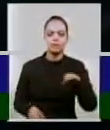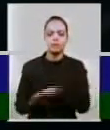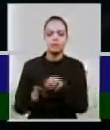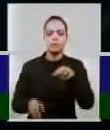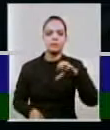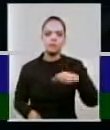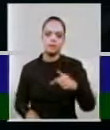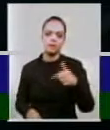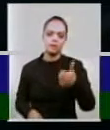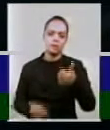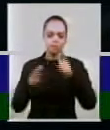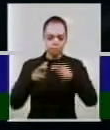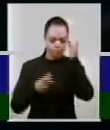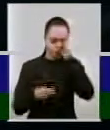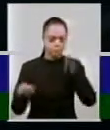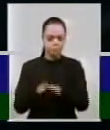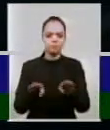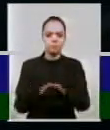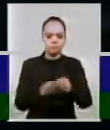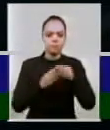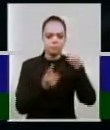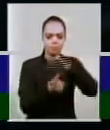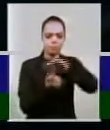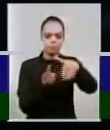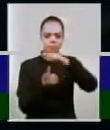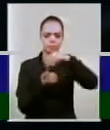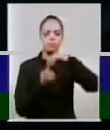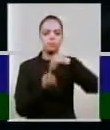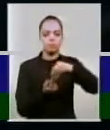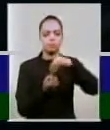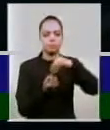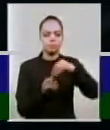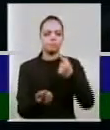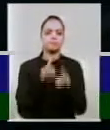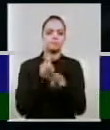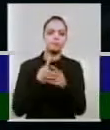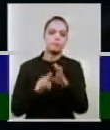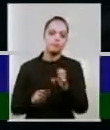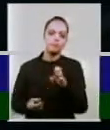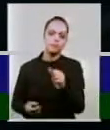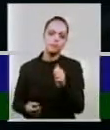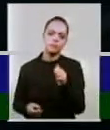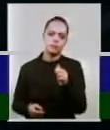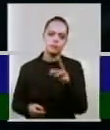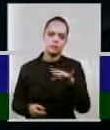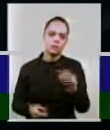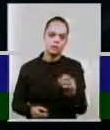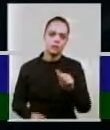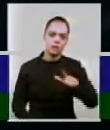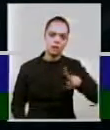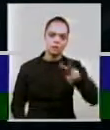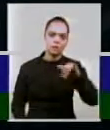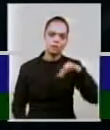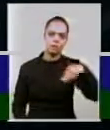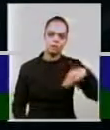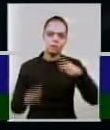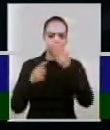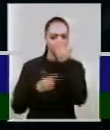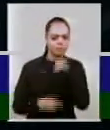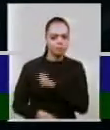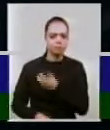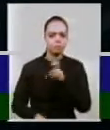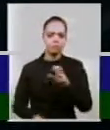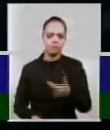Brasil. Ainda solicita cobertura de abrigo de ponto de ônibus na Avenida Cesar Alvim, em frente ao número 255, bairro Nossa